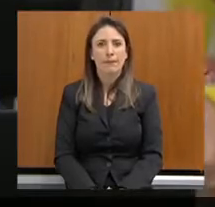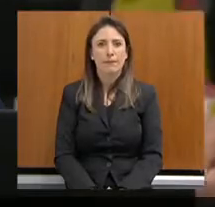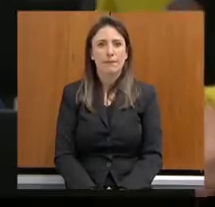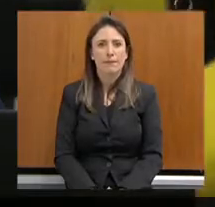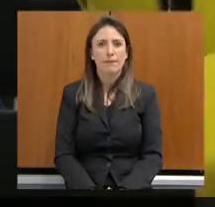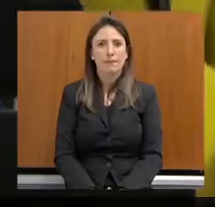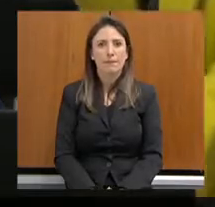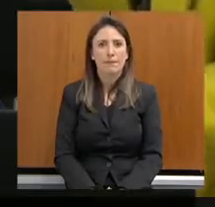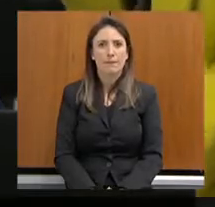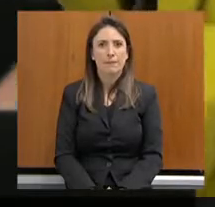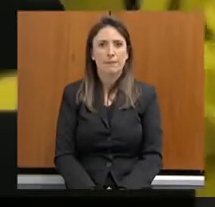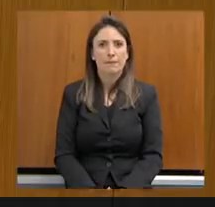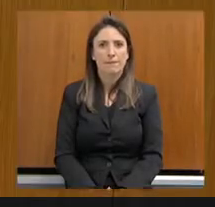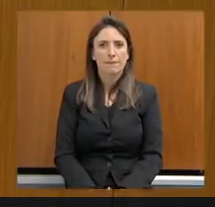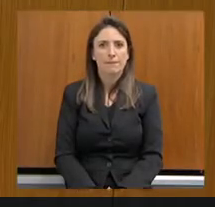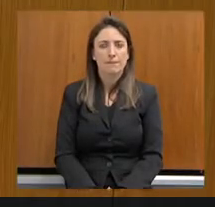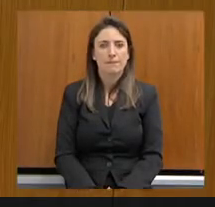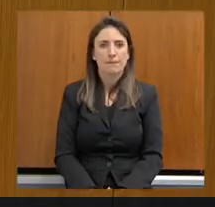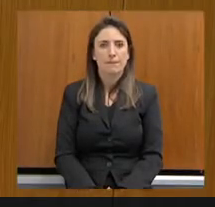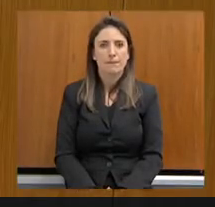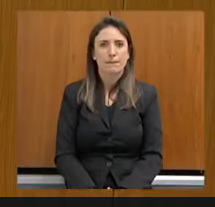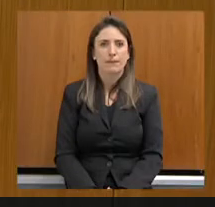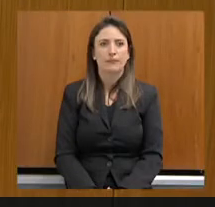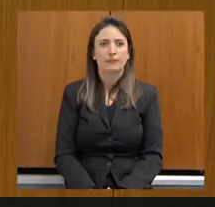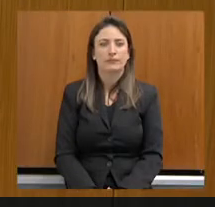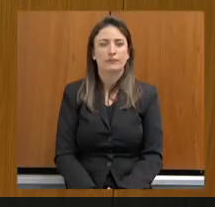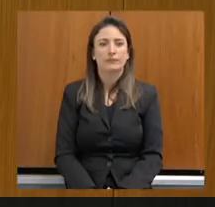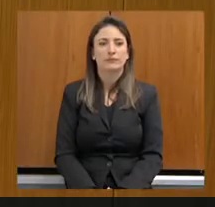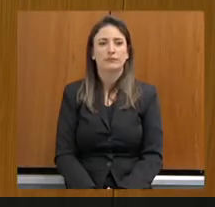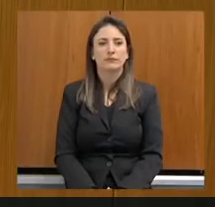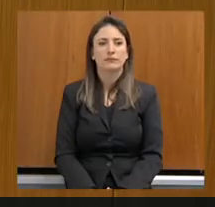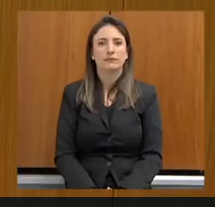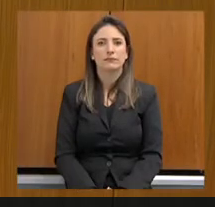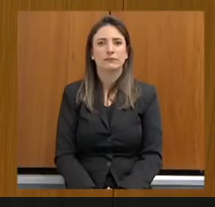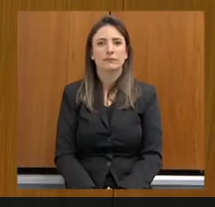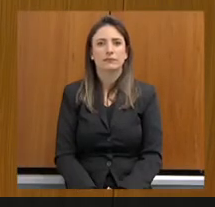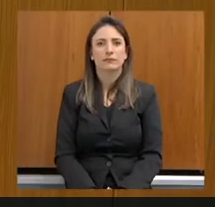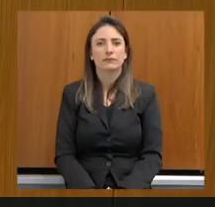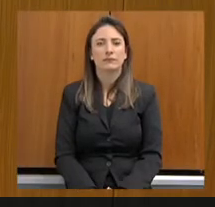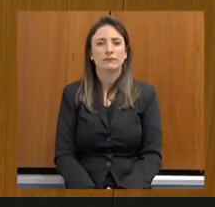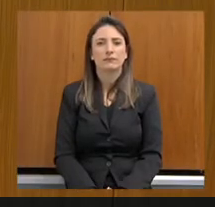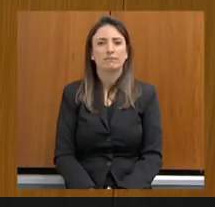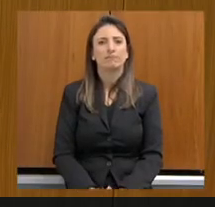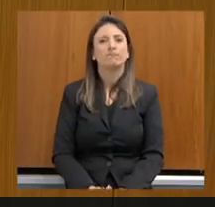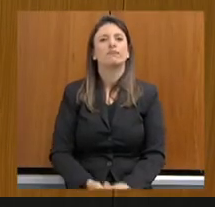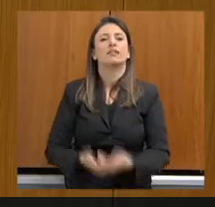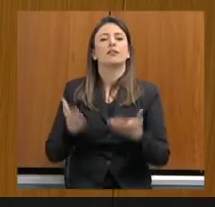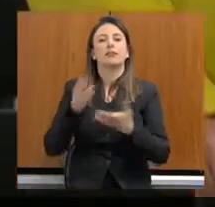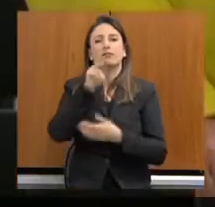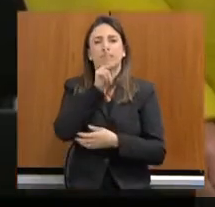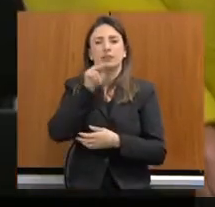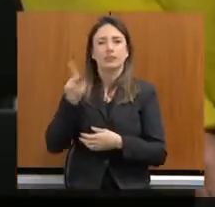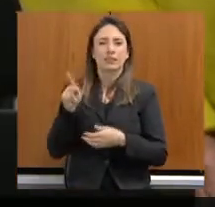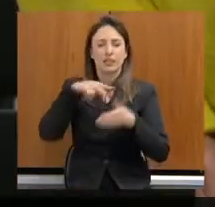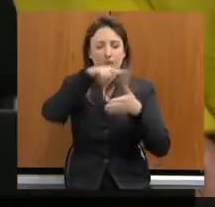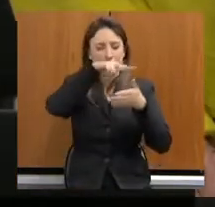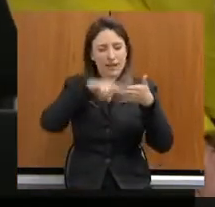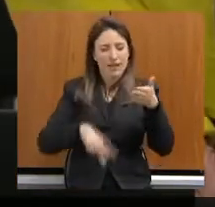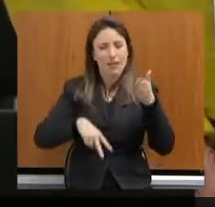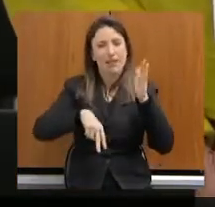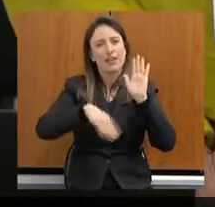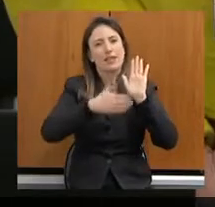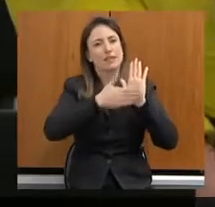E aí a esta presidência fará leitura dos requerimentos